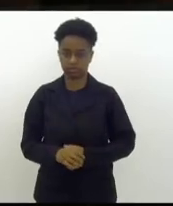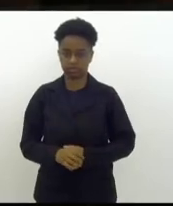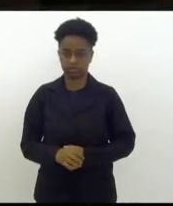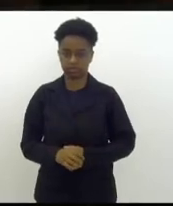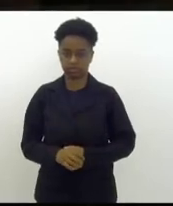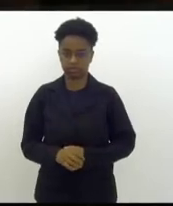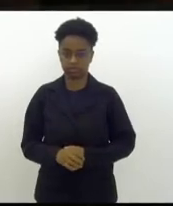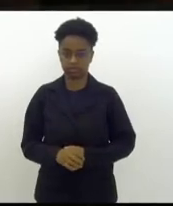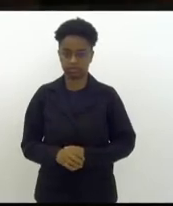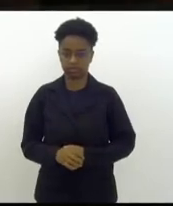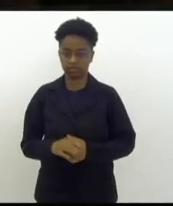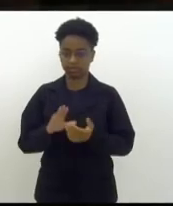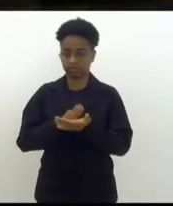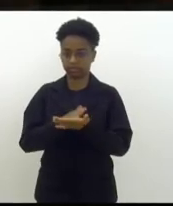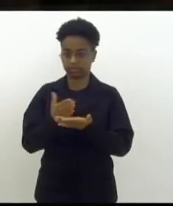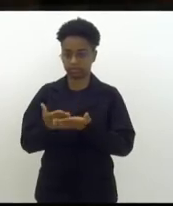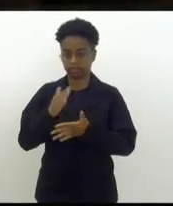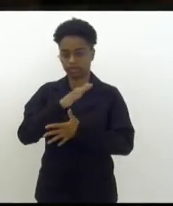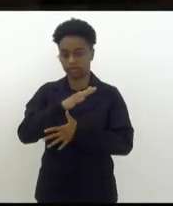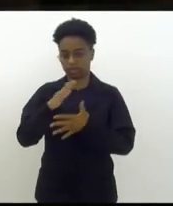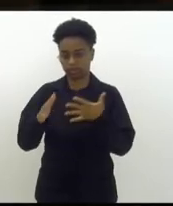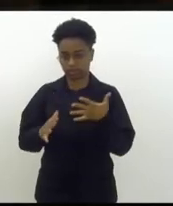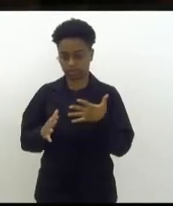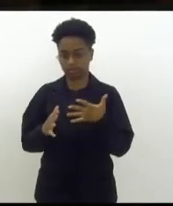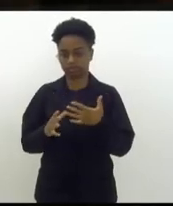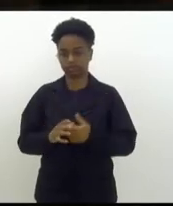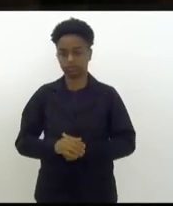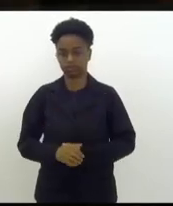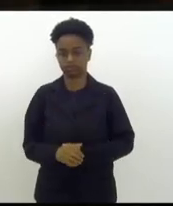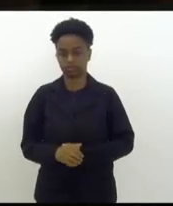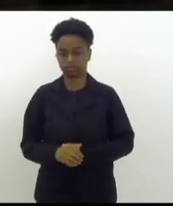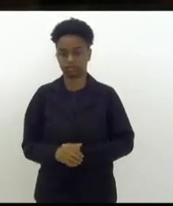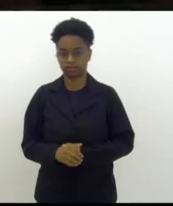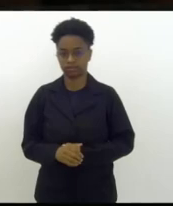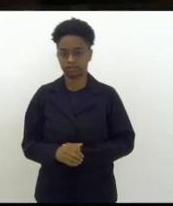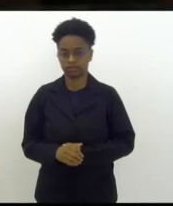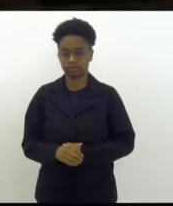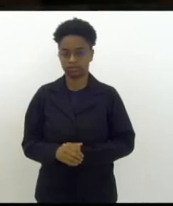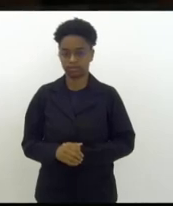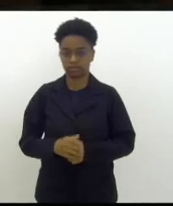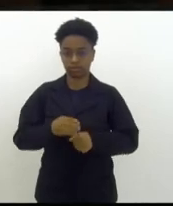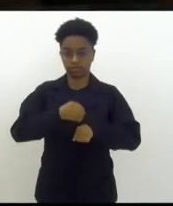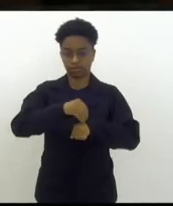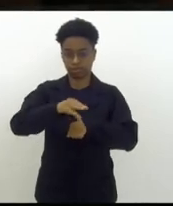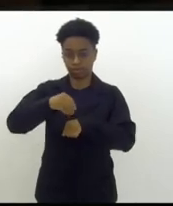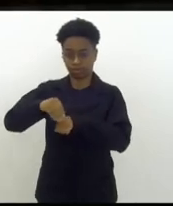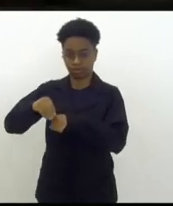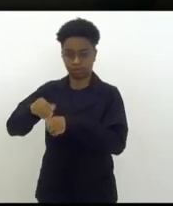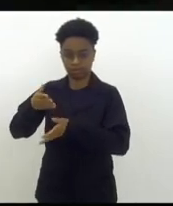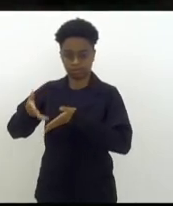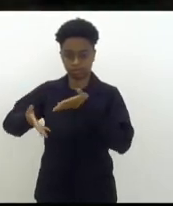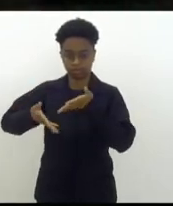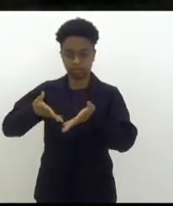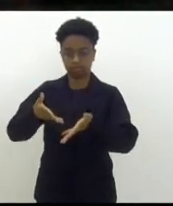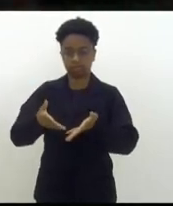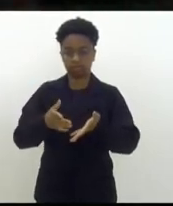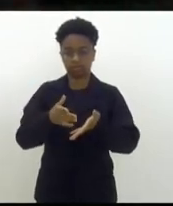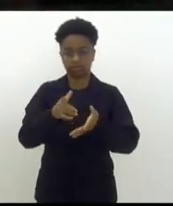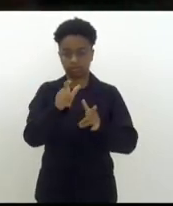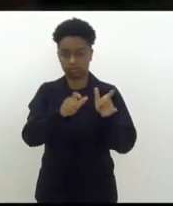senhora intérprete da língua de libras que leva a nossa voz aos